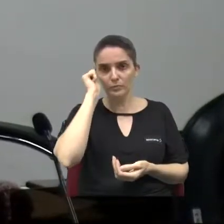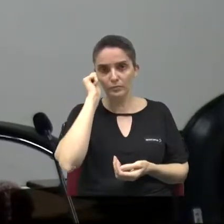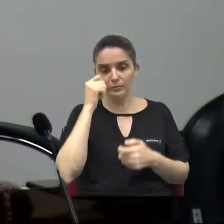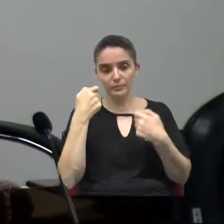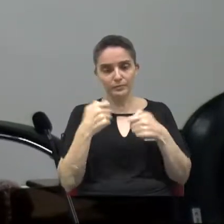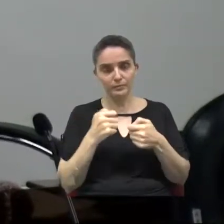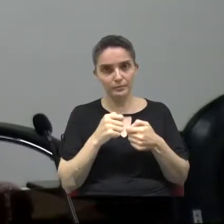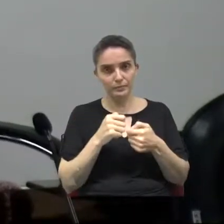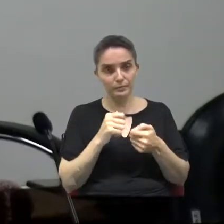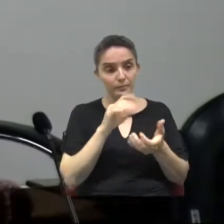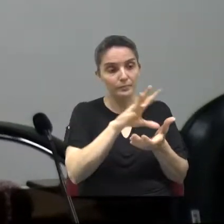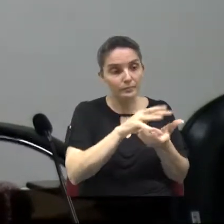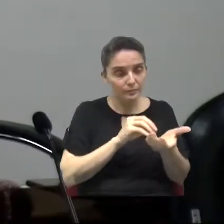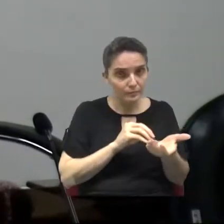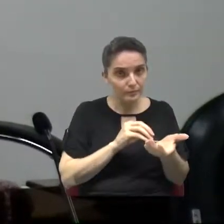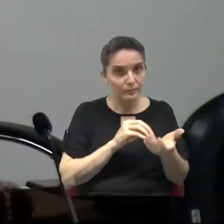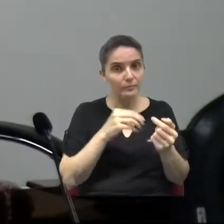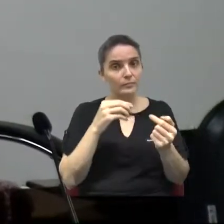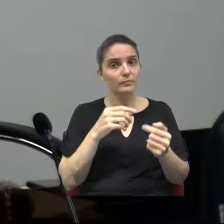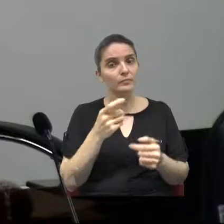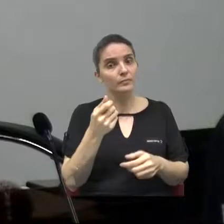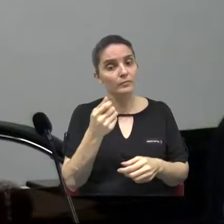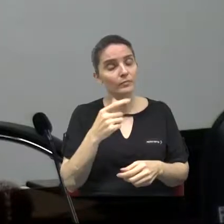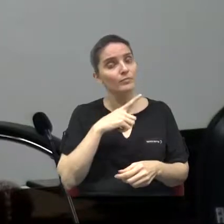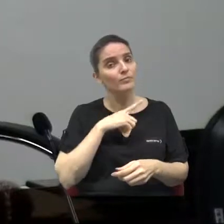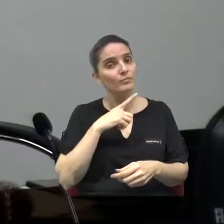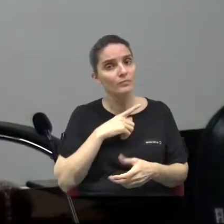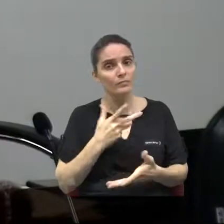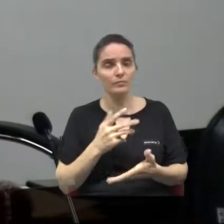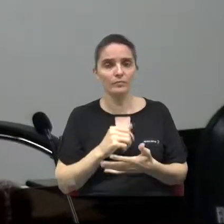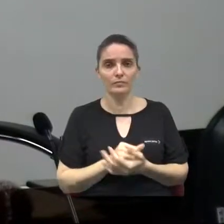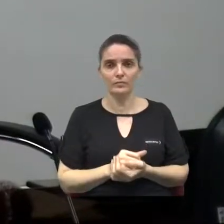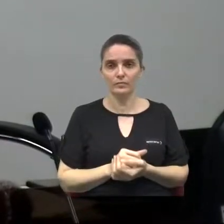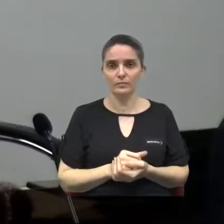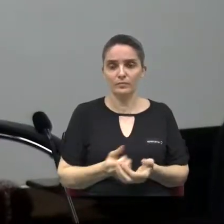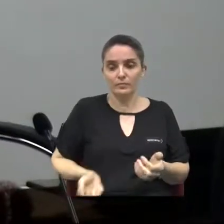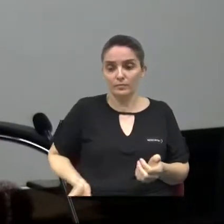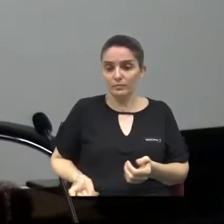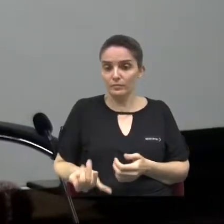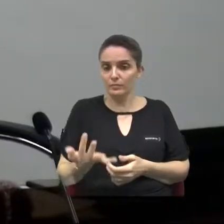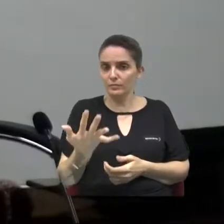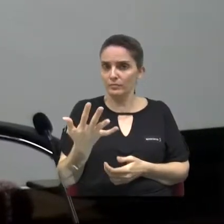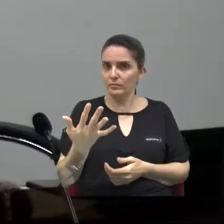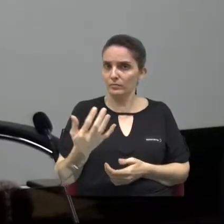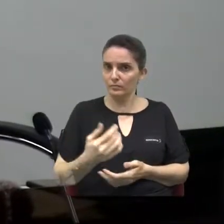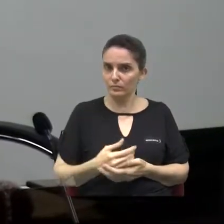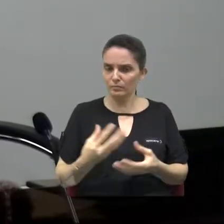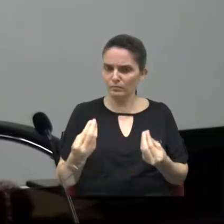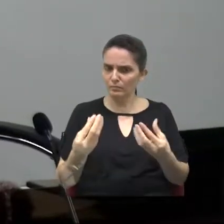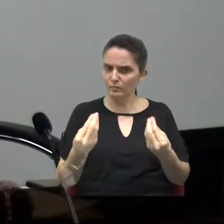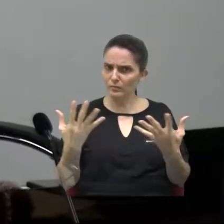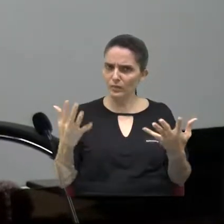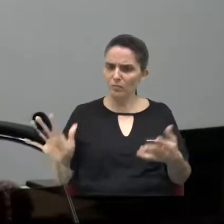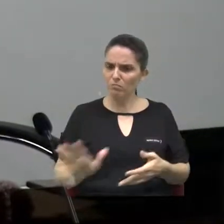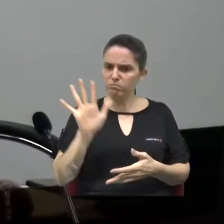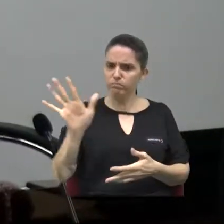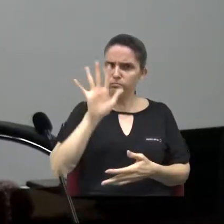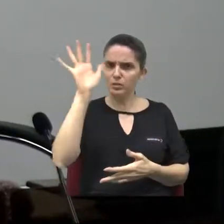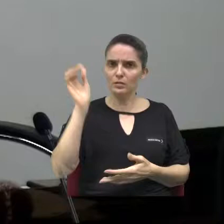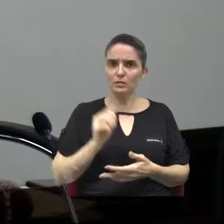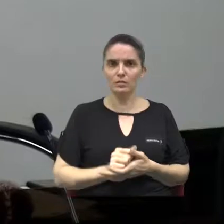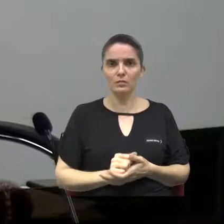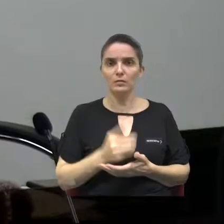tem. Destes gastos milionários, dívida, senhora presidente, é